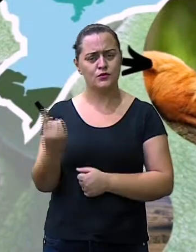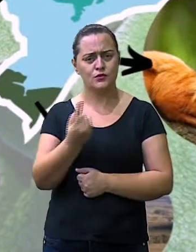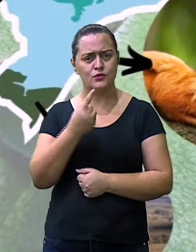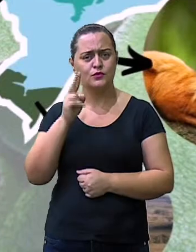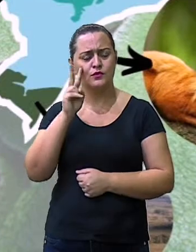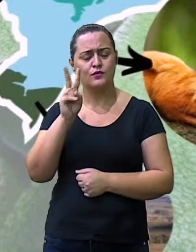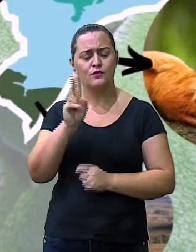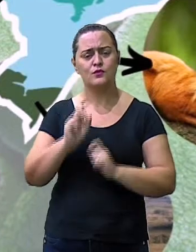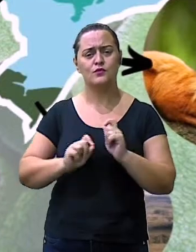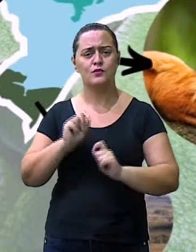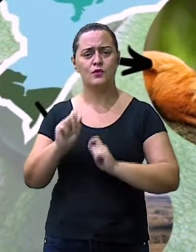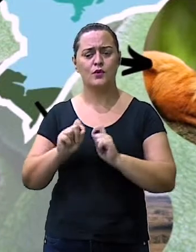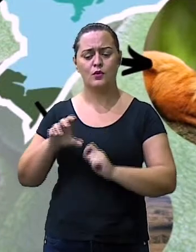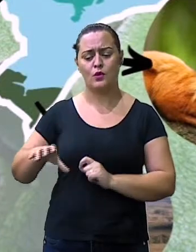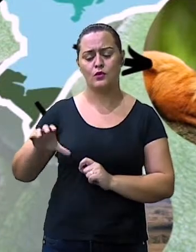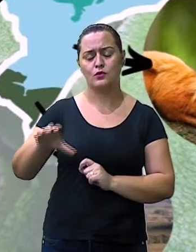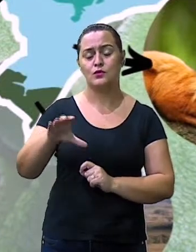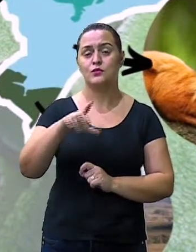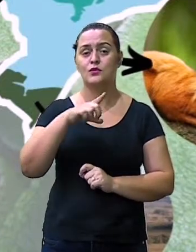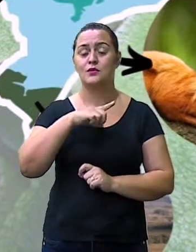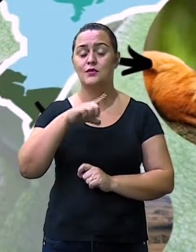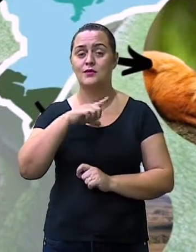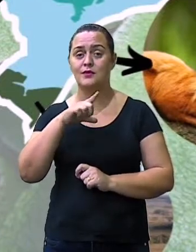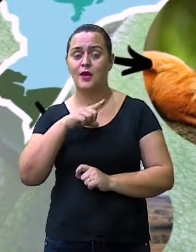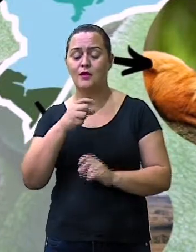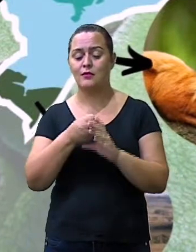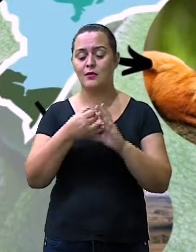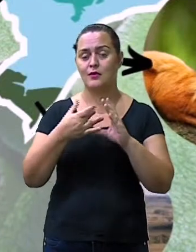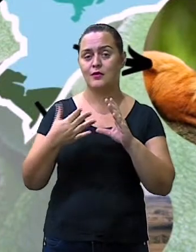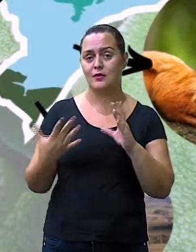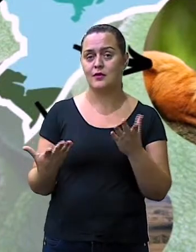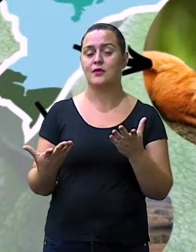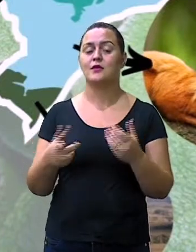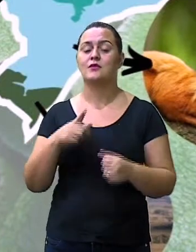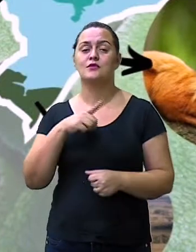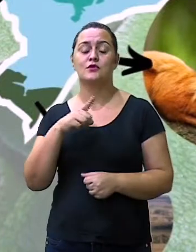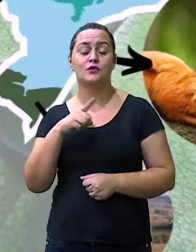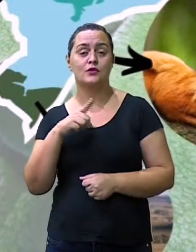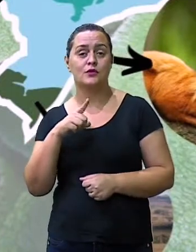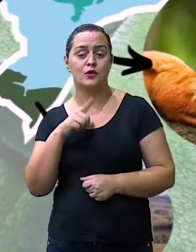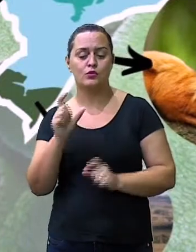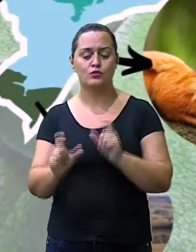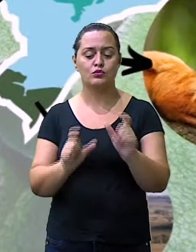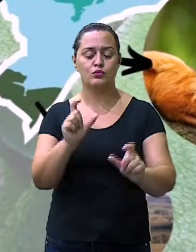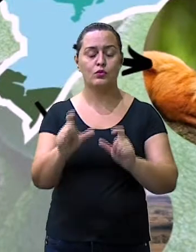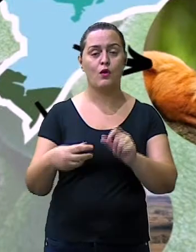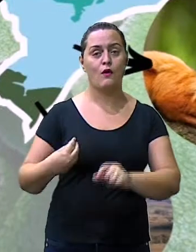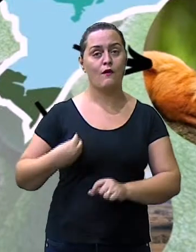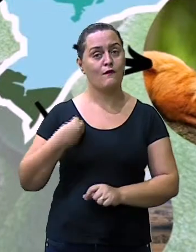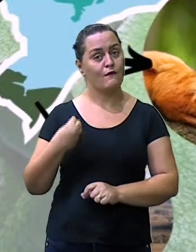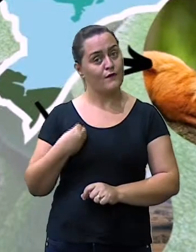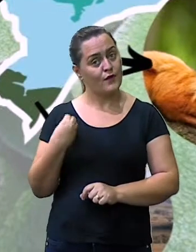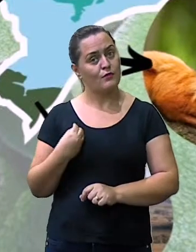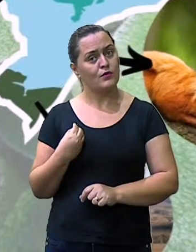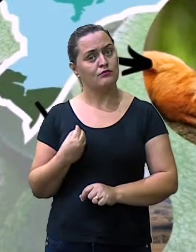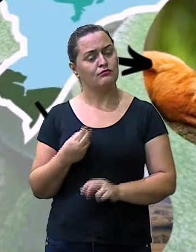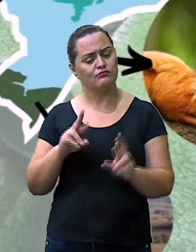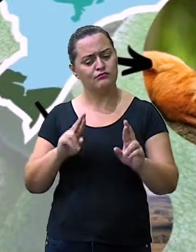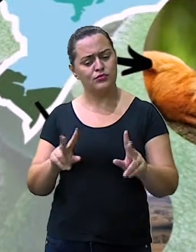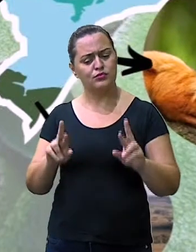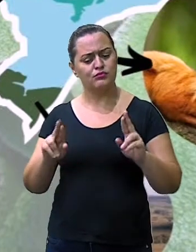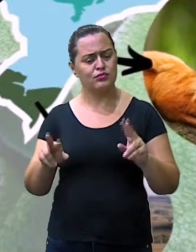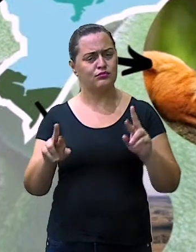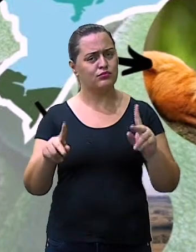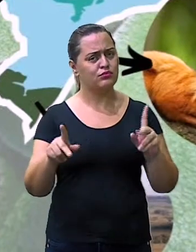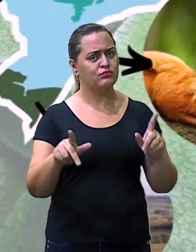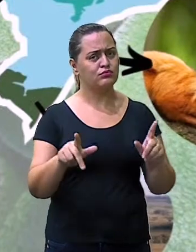nas espécies de seres vivos de cada um deles e nas particularidades dos fatores